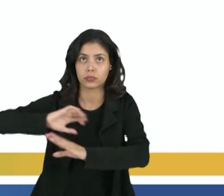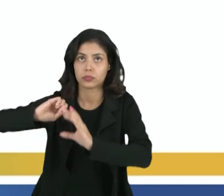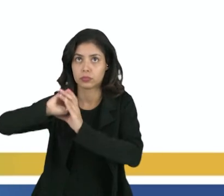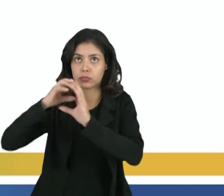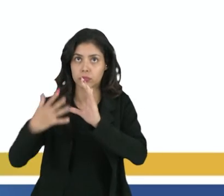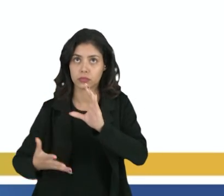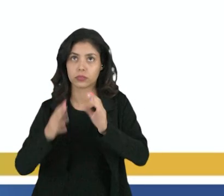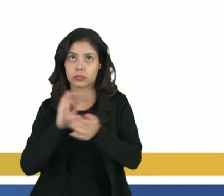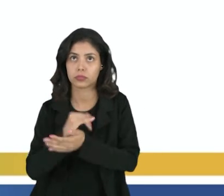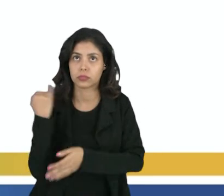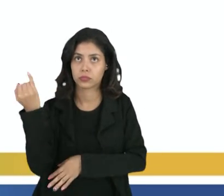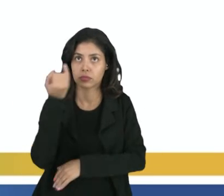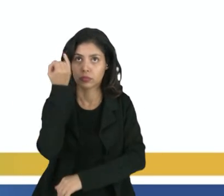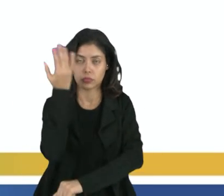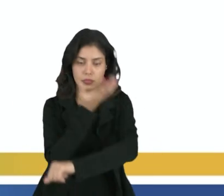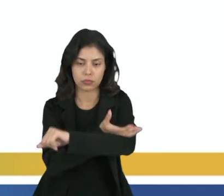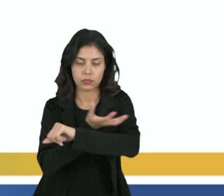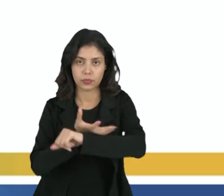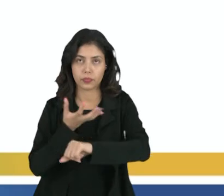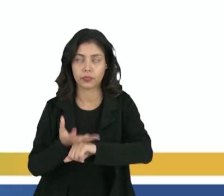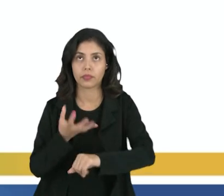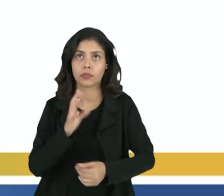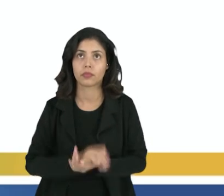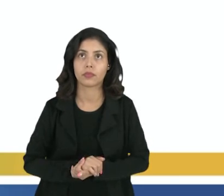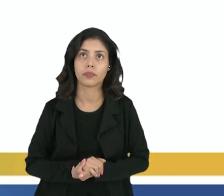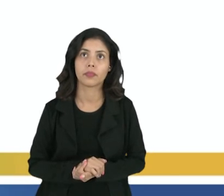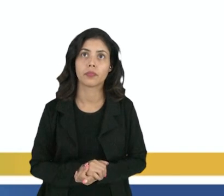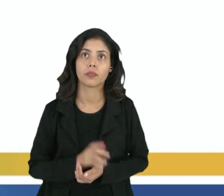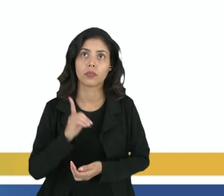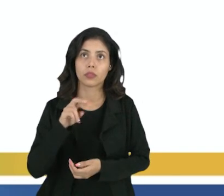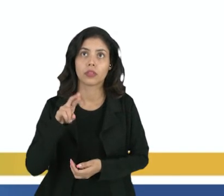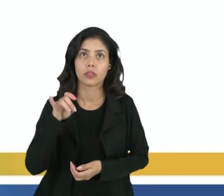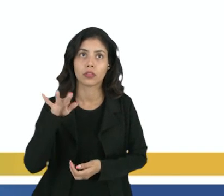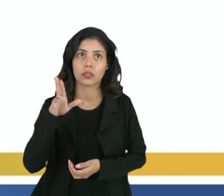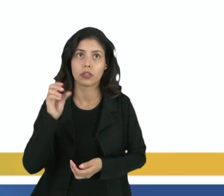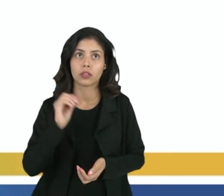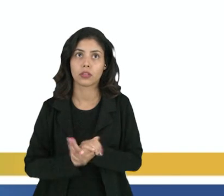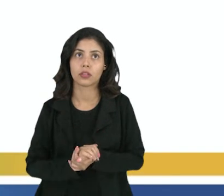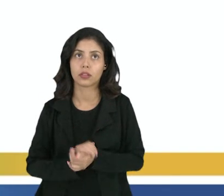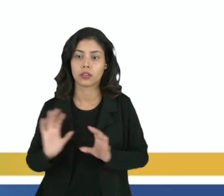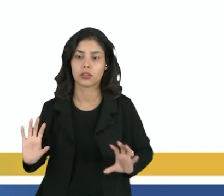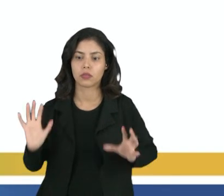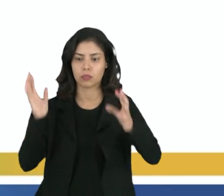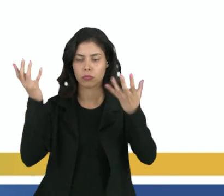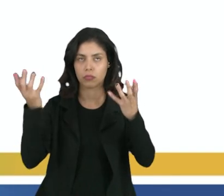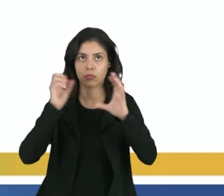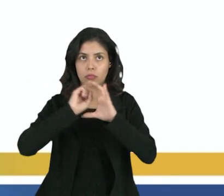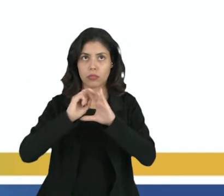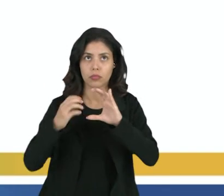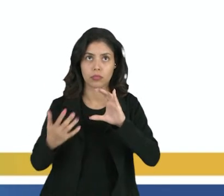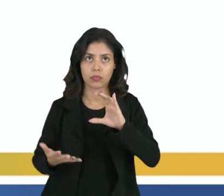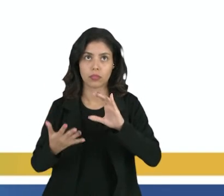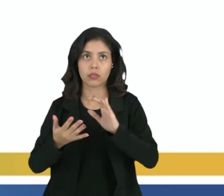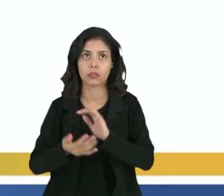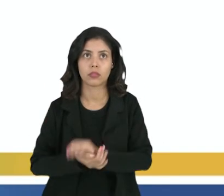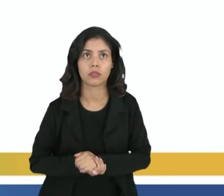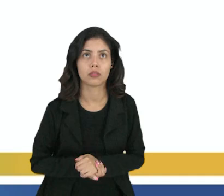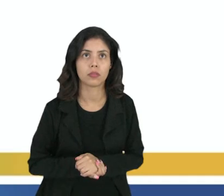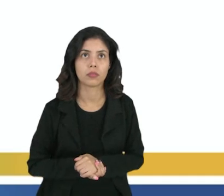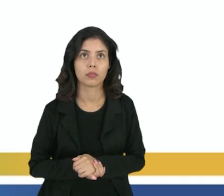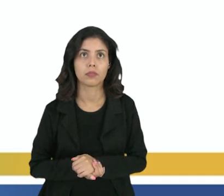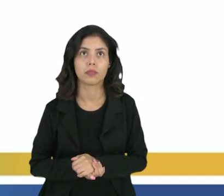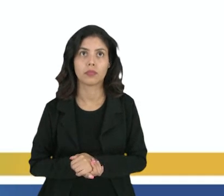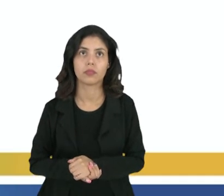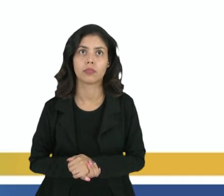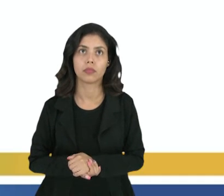de ecossistemas caracterizado principalmente pela vegetação dominante e o clima